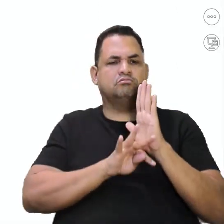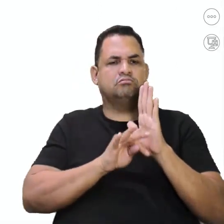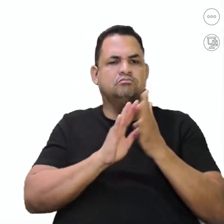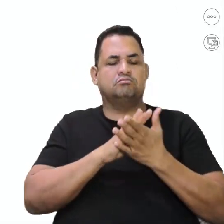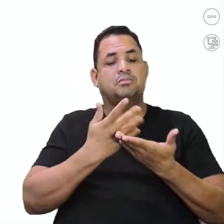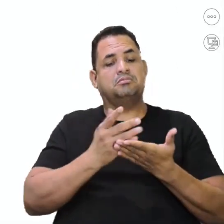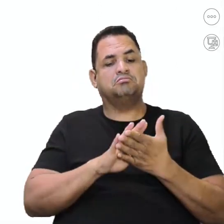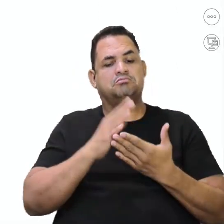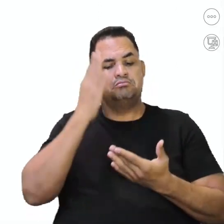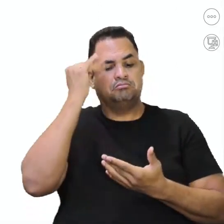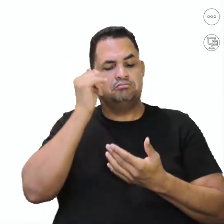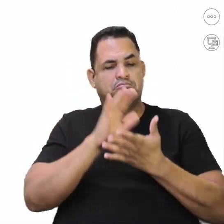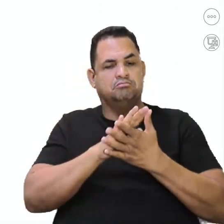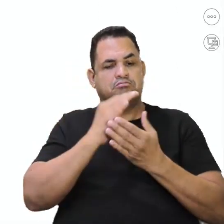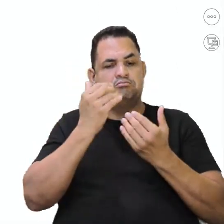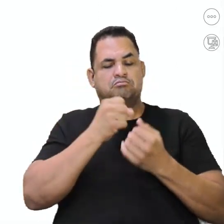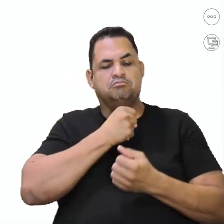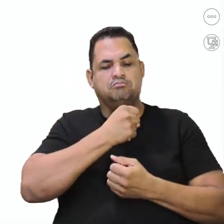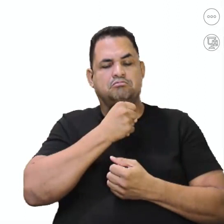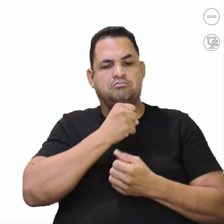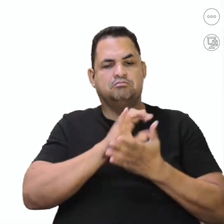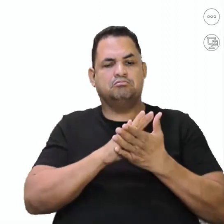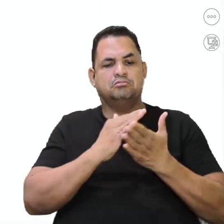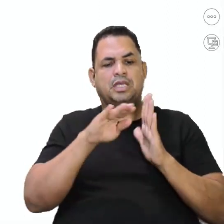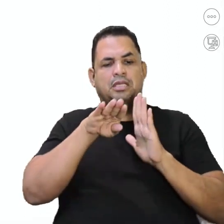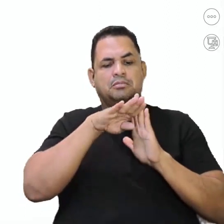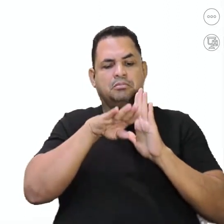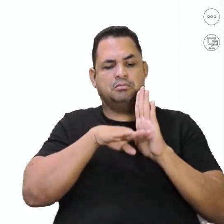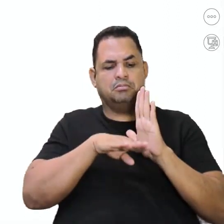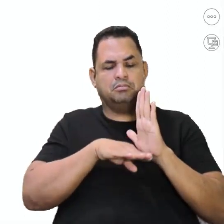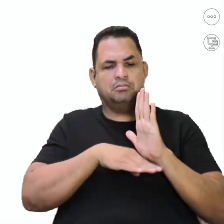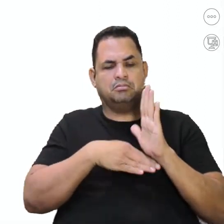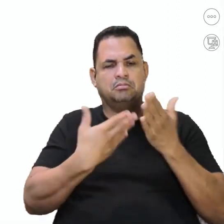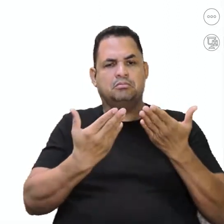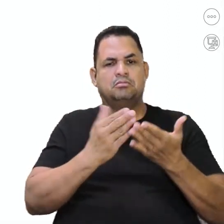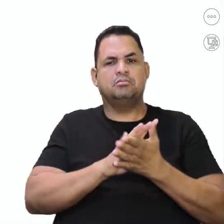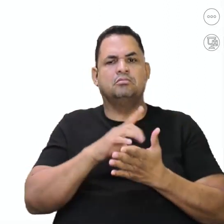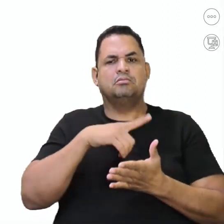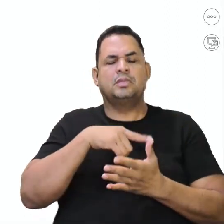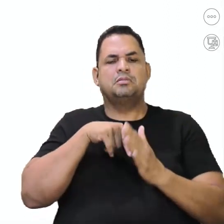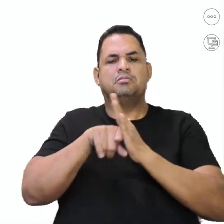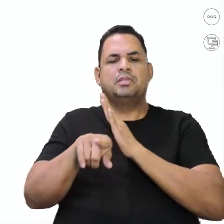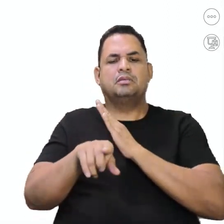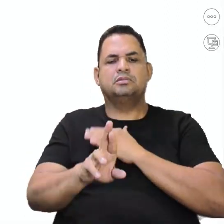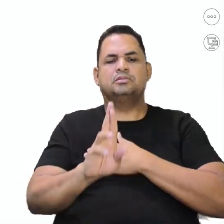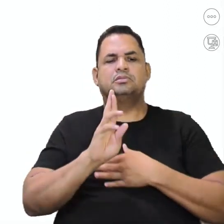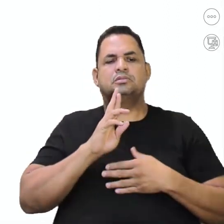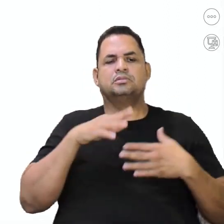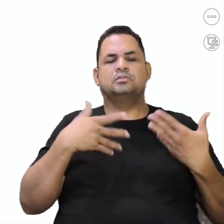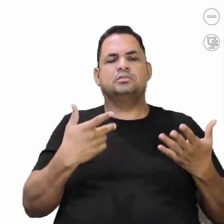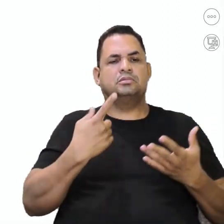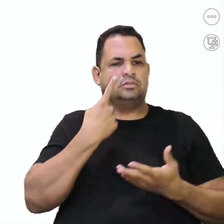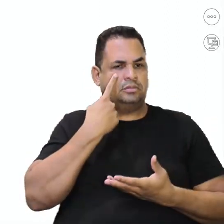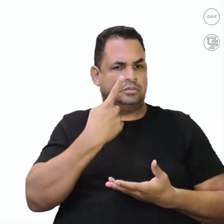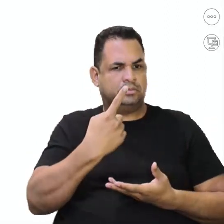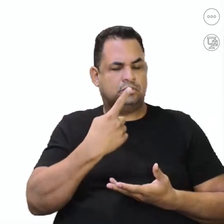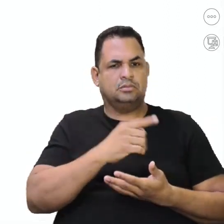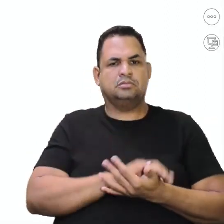ela é uma entrevista. Você tem padrões para isso. Uma entrevista ela é o quê? São perguntas e respostas. Então você